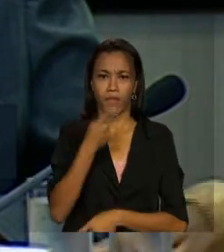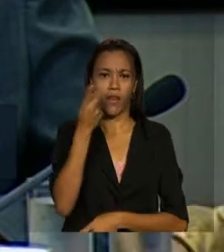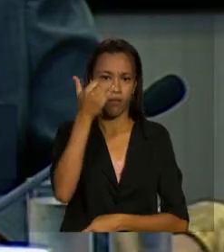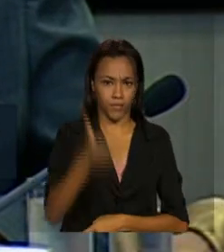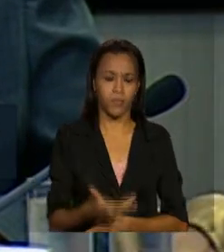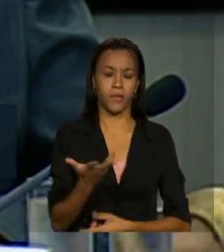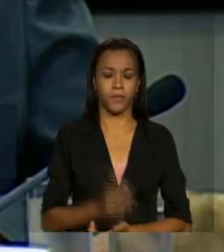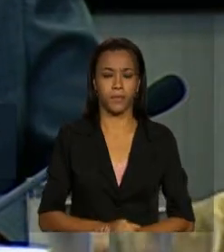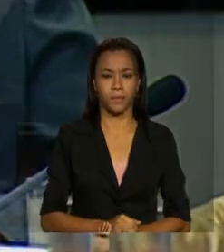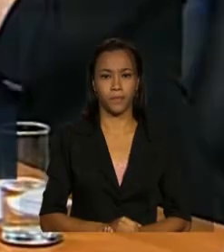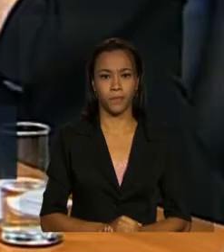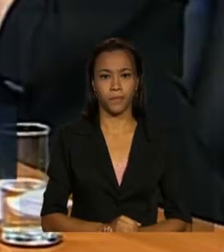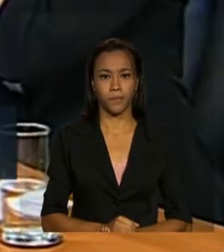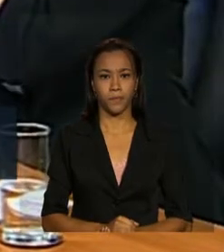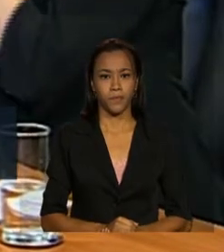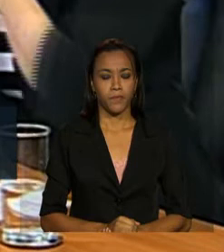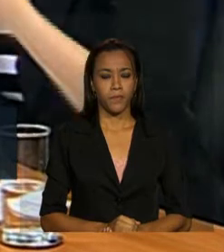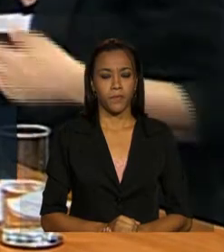tratando dessa questão.